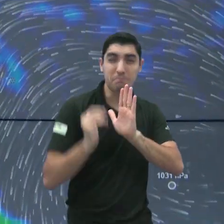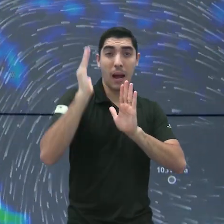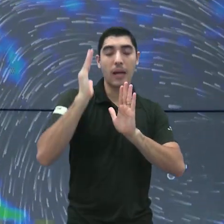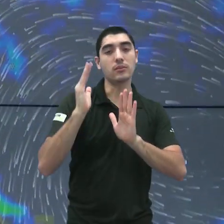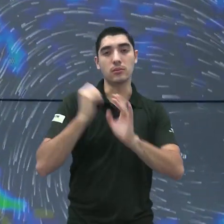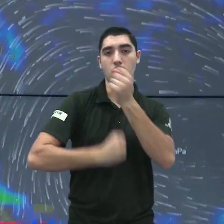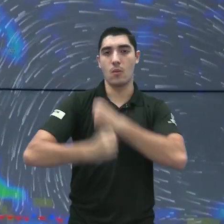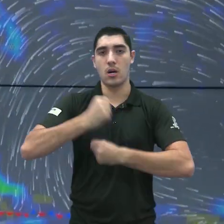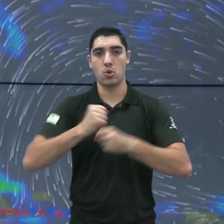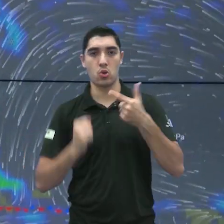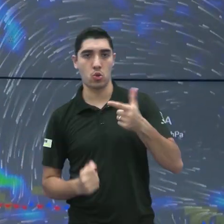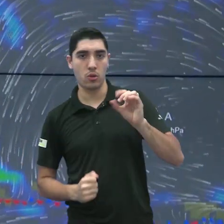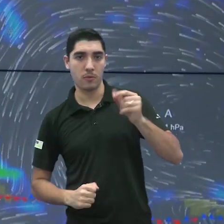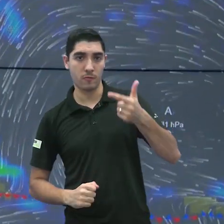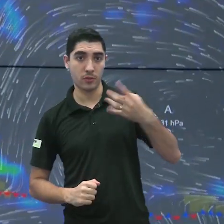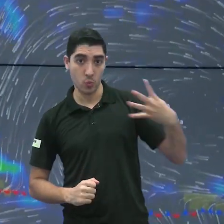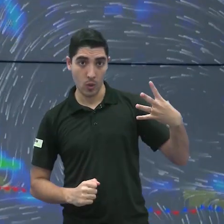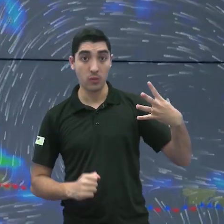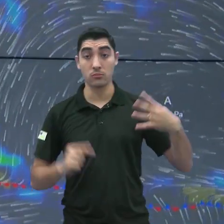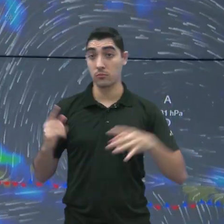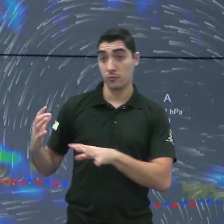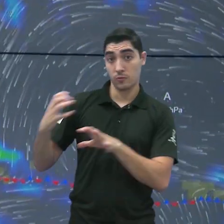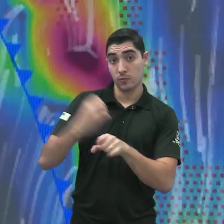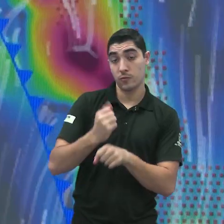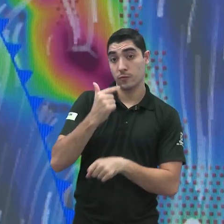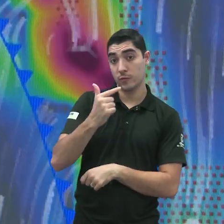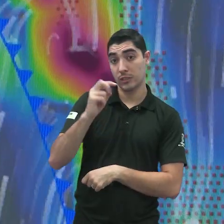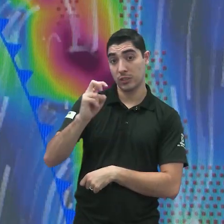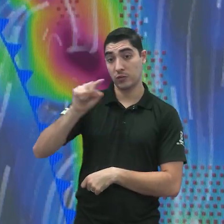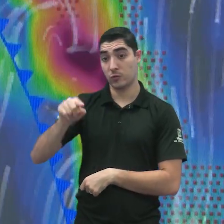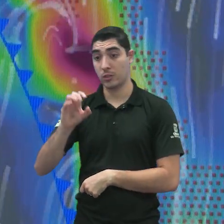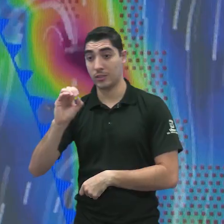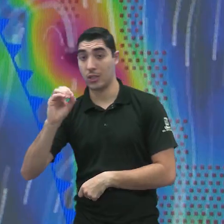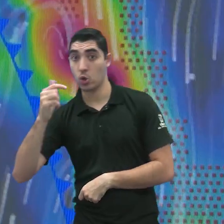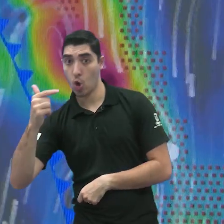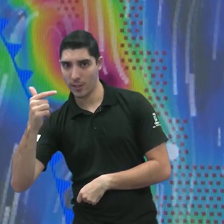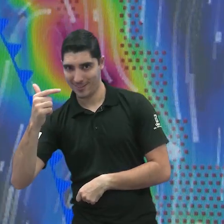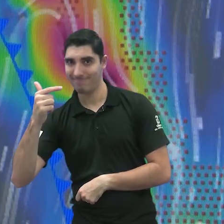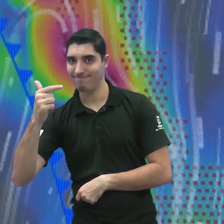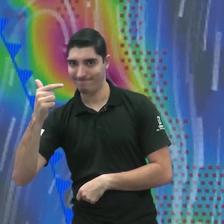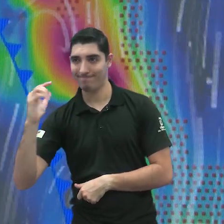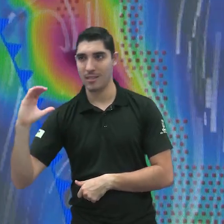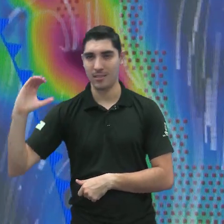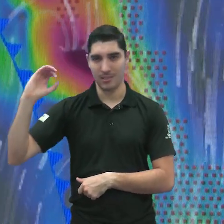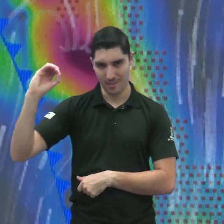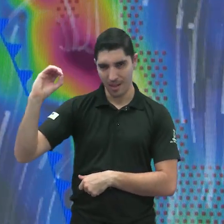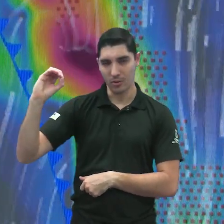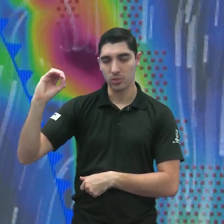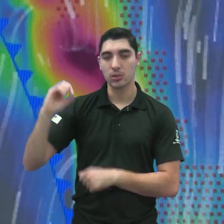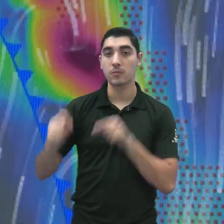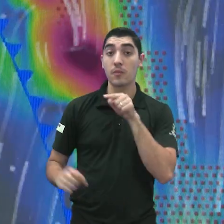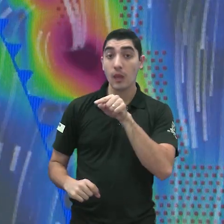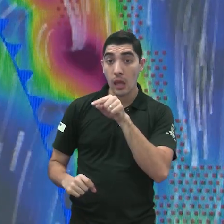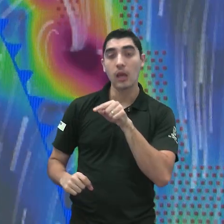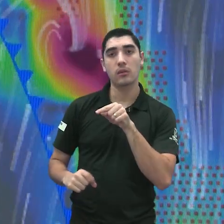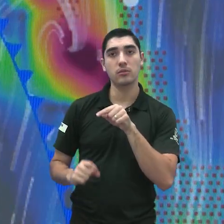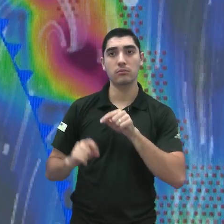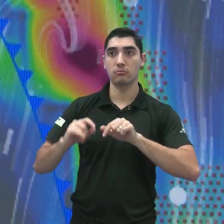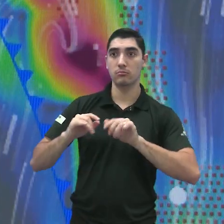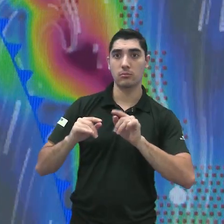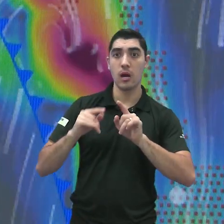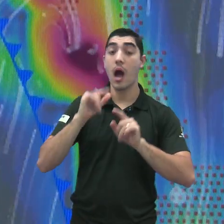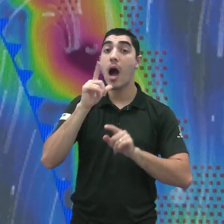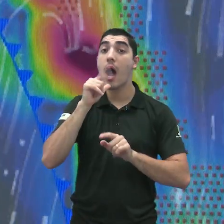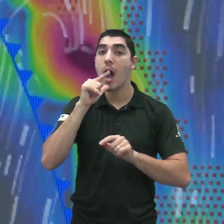média de 25,02 graus. De acordo com o relatório do IPCC, o aumento do nível do